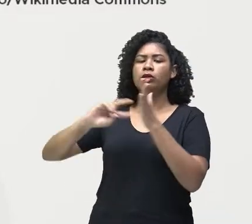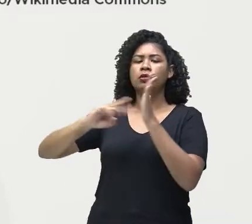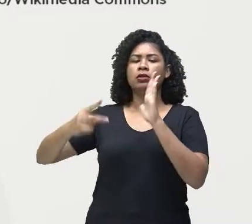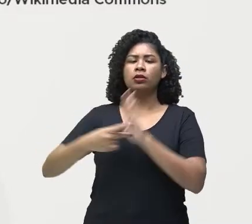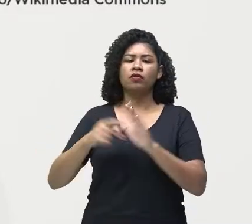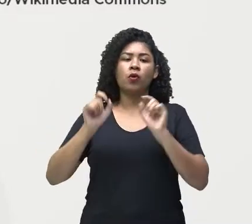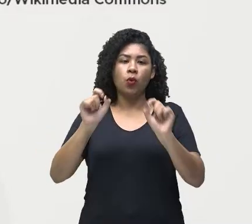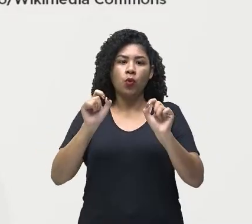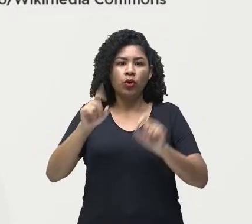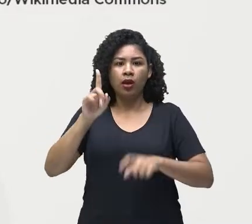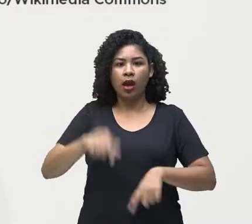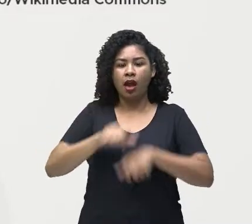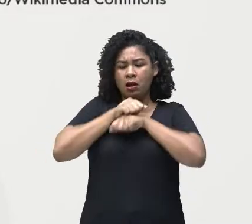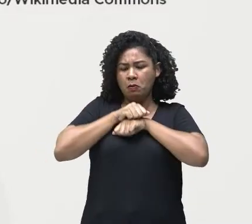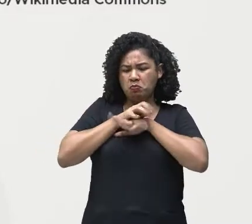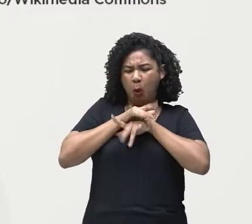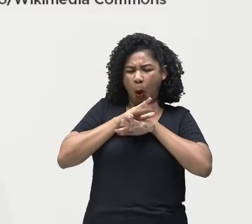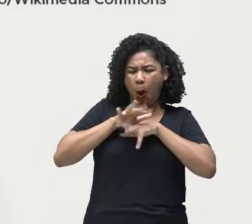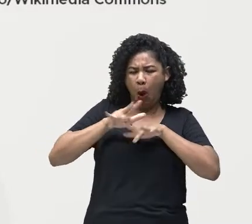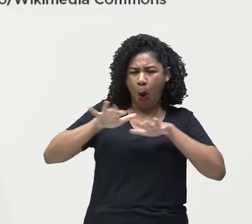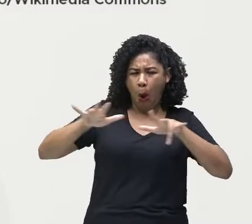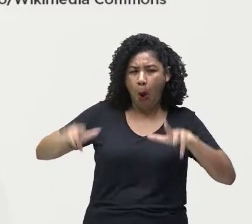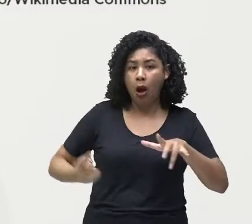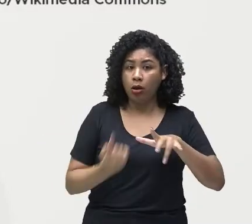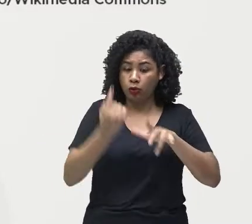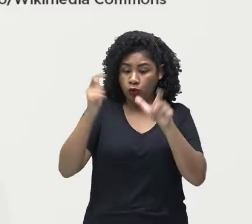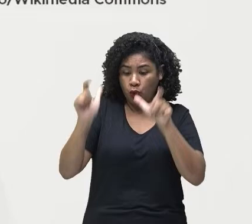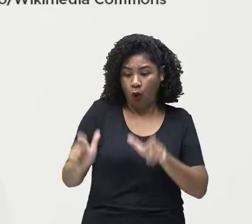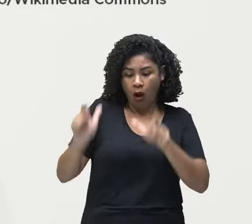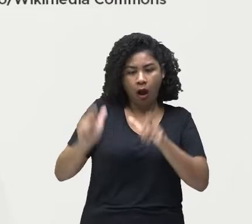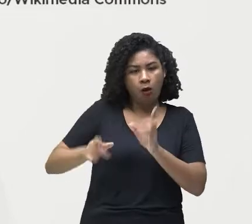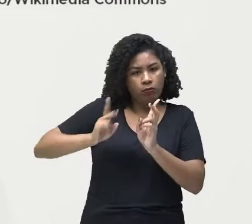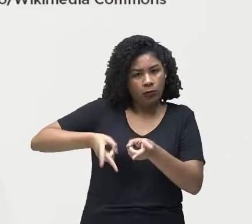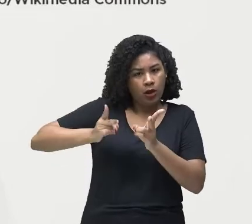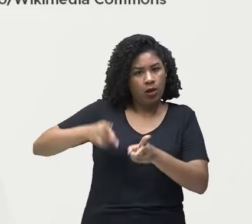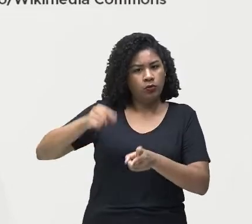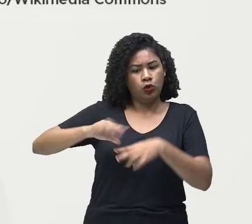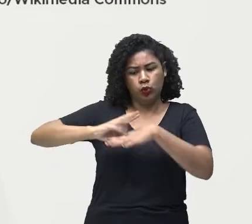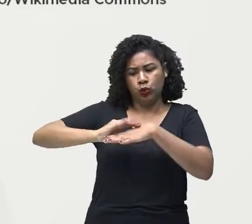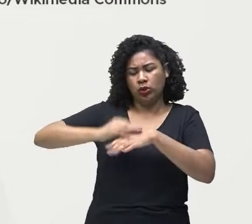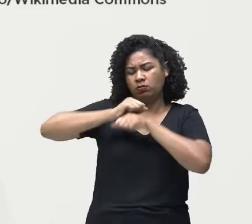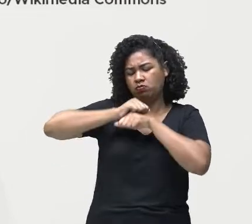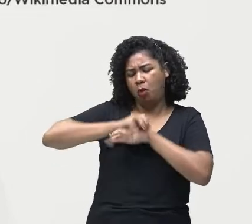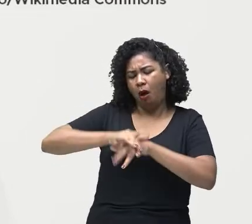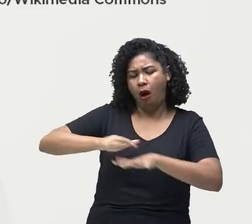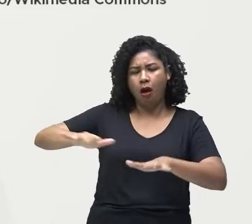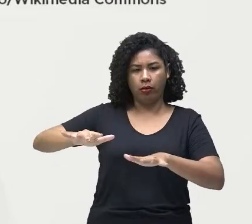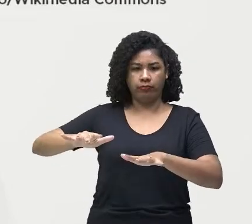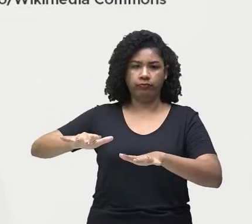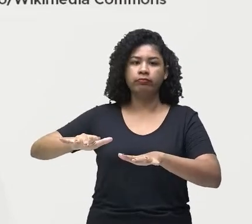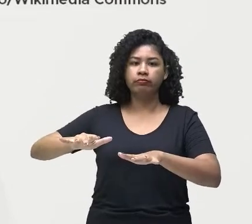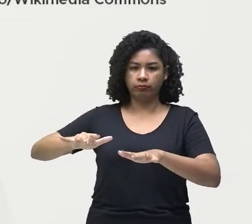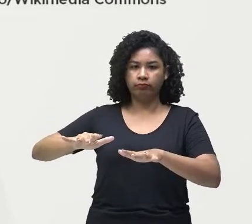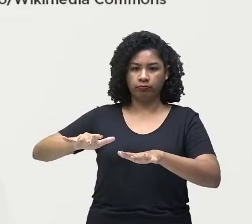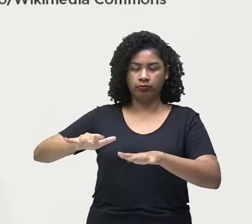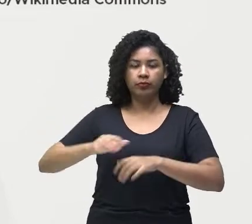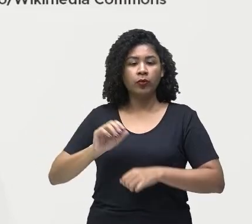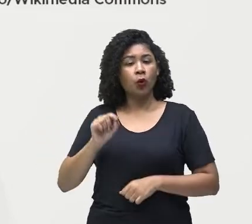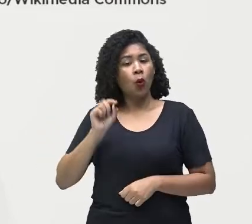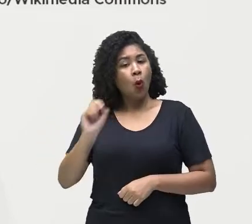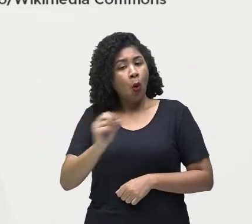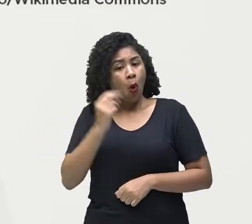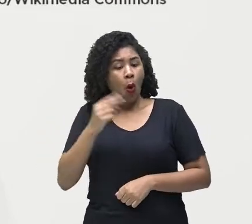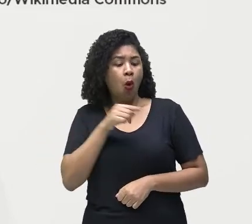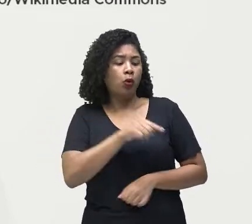repentino e inesperado de casos de uma doença em uma determinada região, comunidade